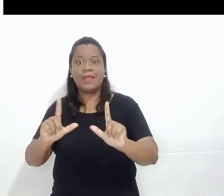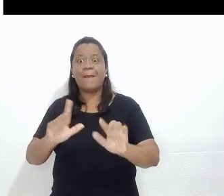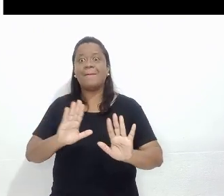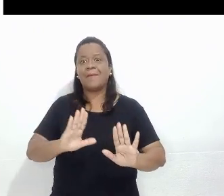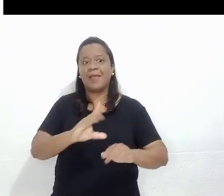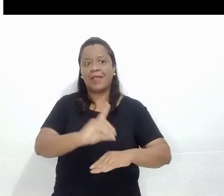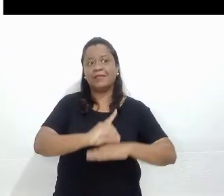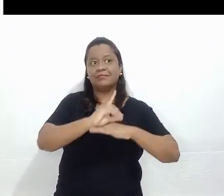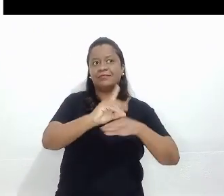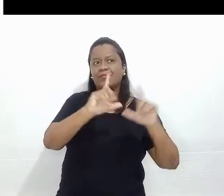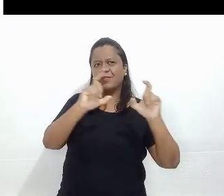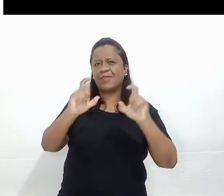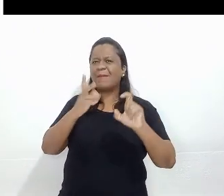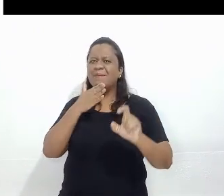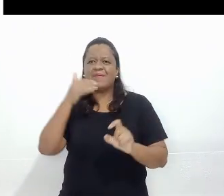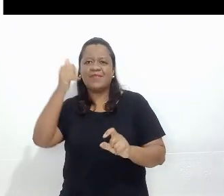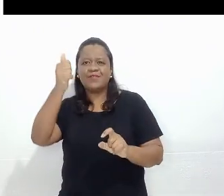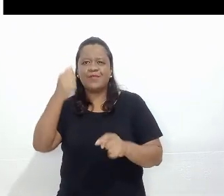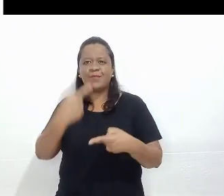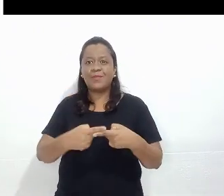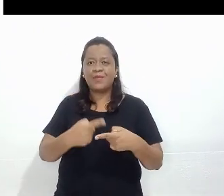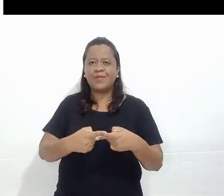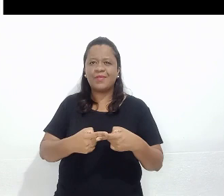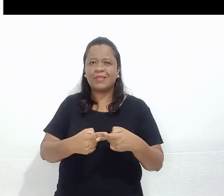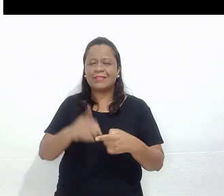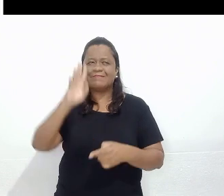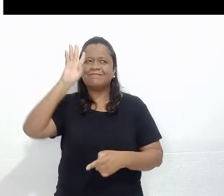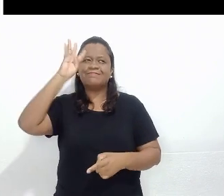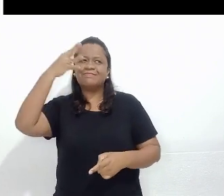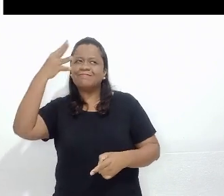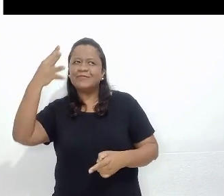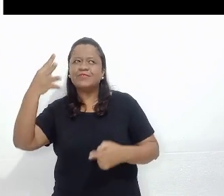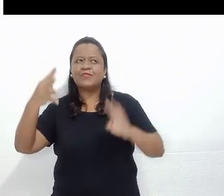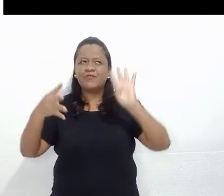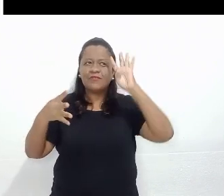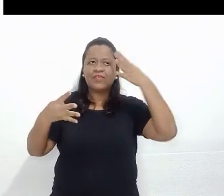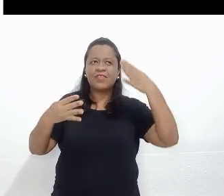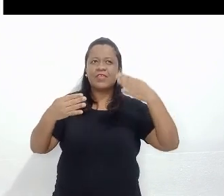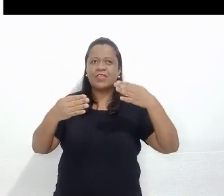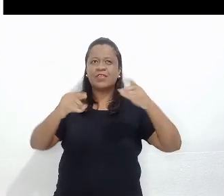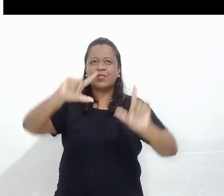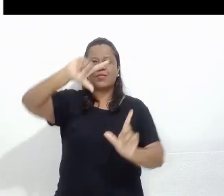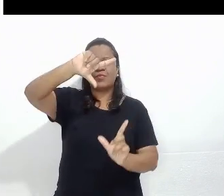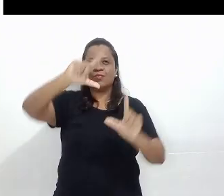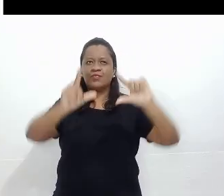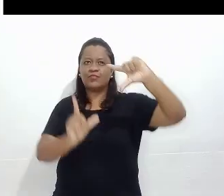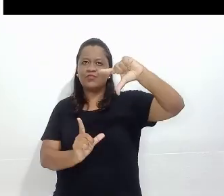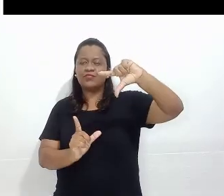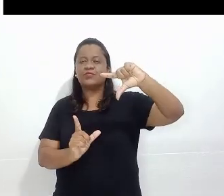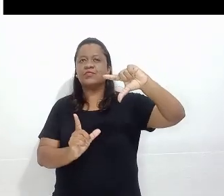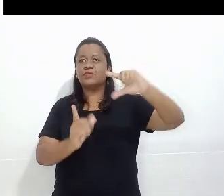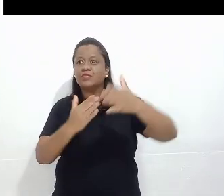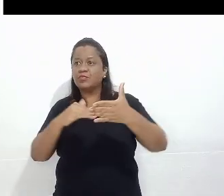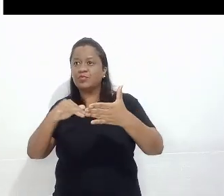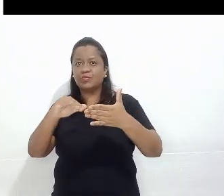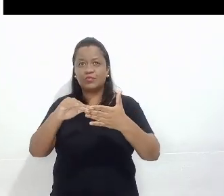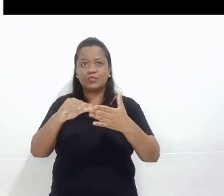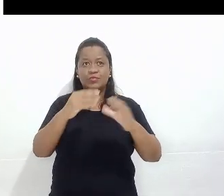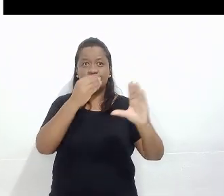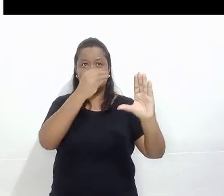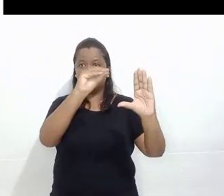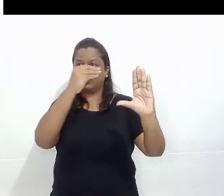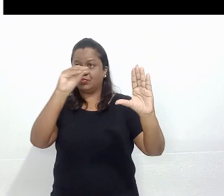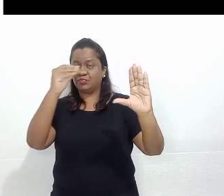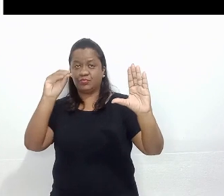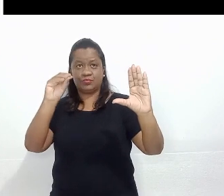Porque o cara está tomando aquelas decisões de enquadramento, né? De frame mesmo, de tudo que está ali dentro do quadro.